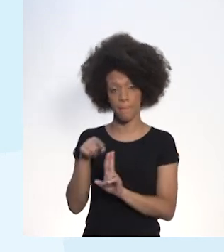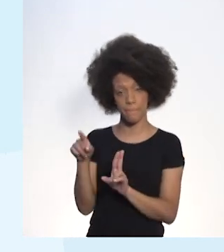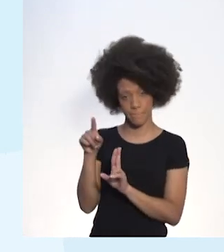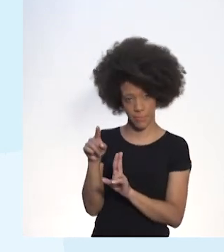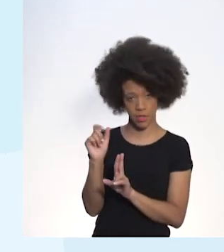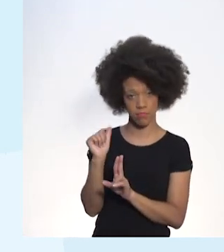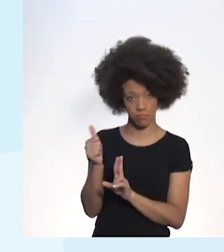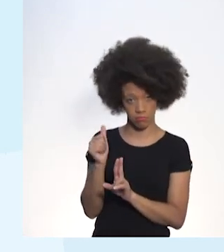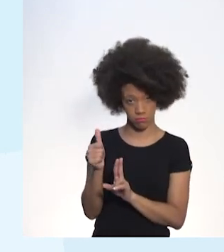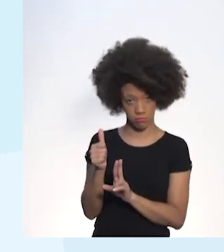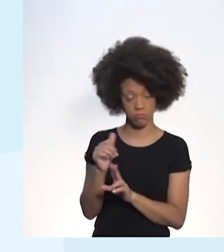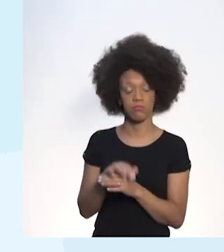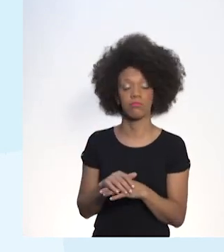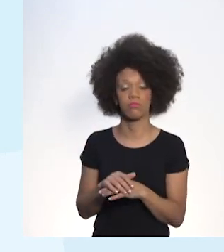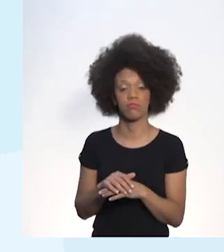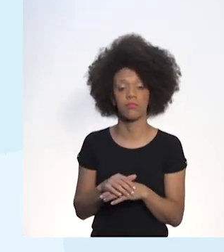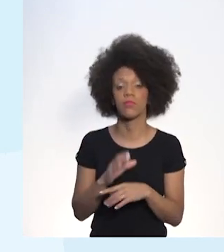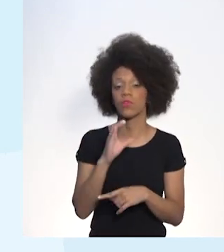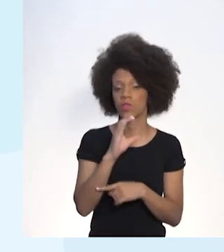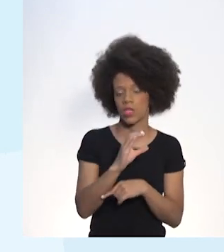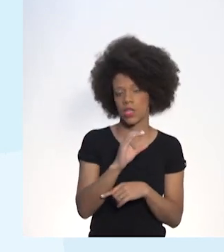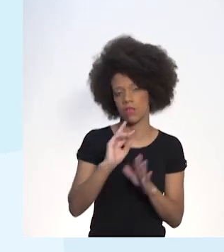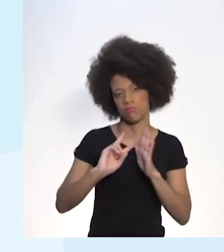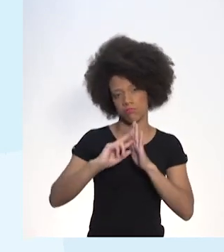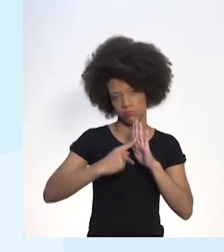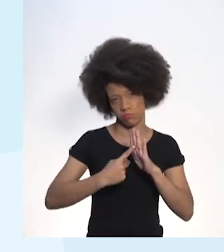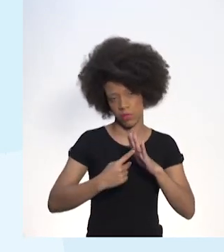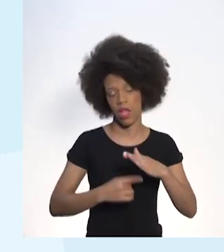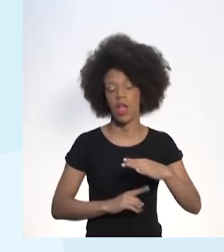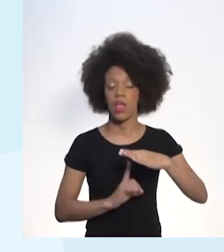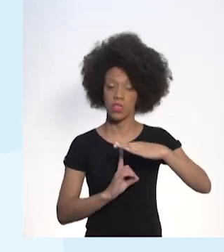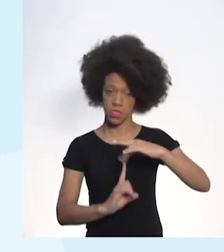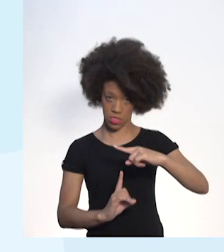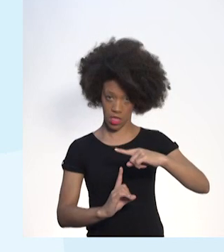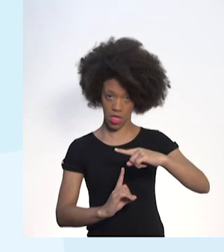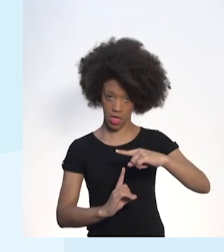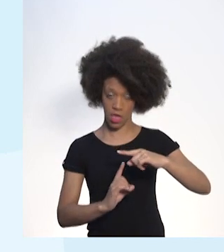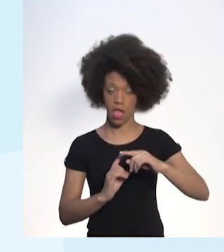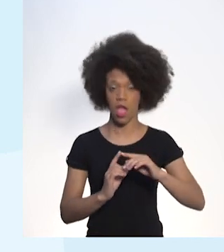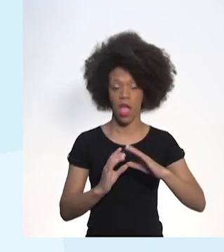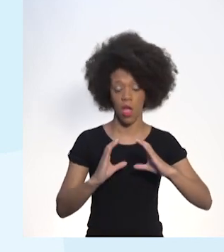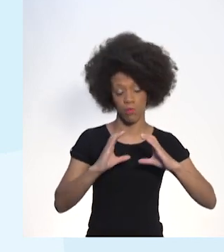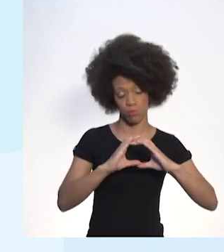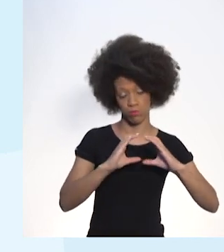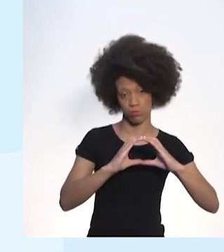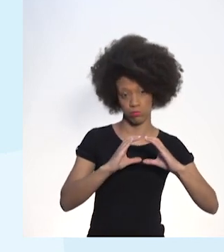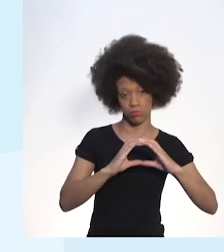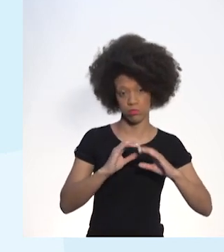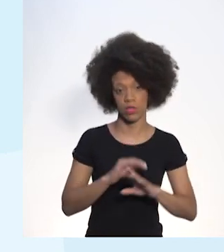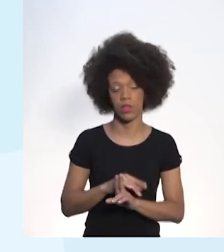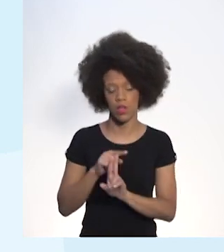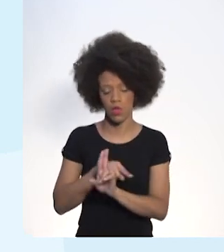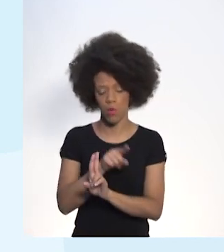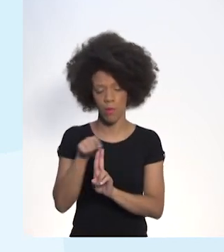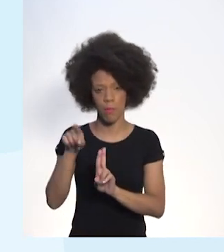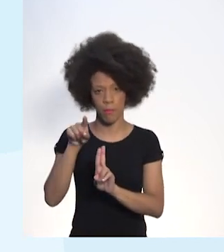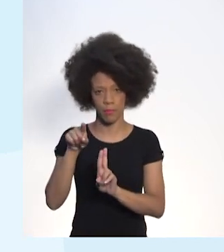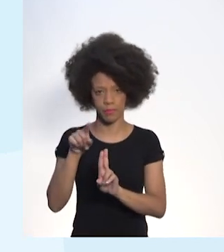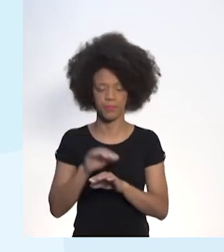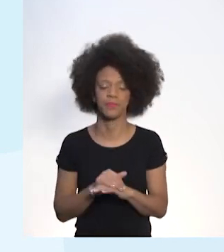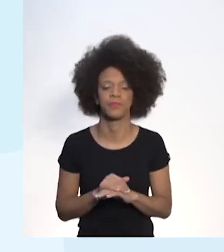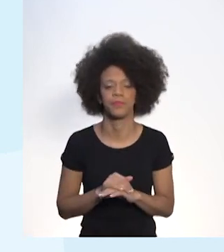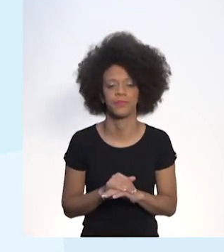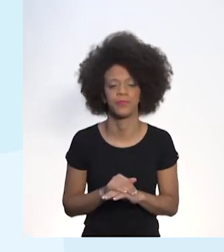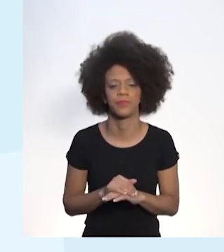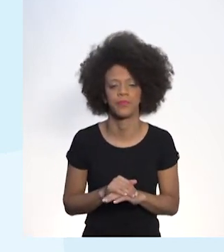ao número π, né? O C é a circunferência, D é o diâmetro e essa letrinha aí grega, né, é o número π,